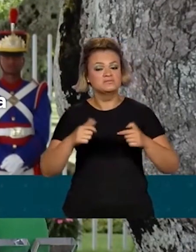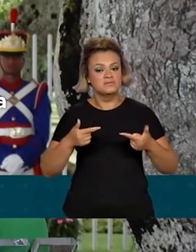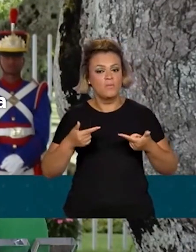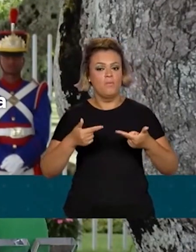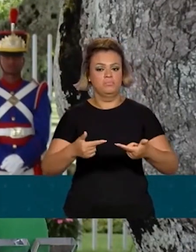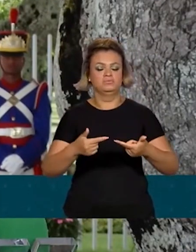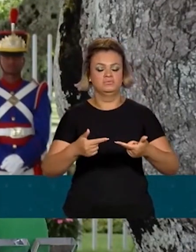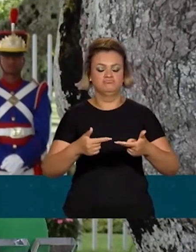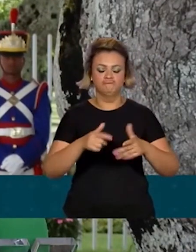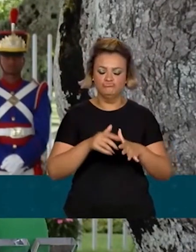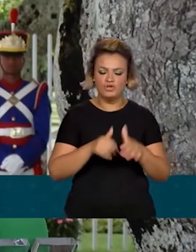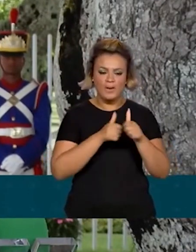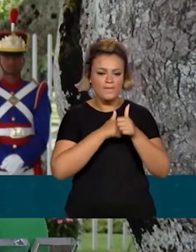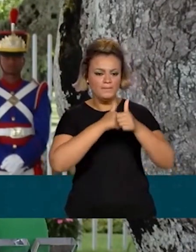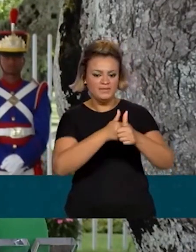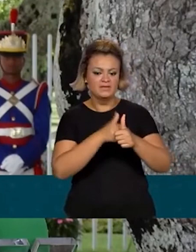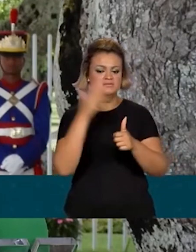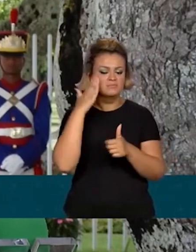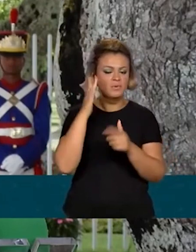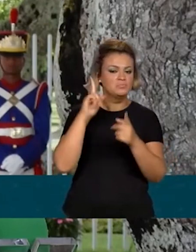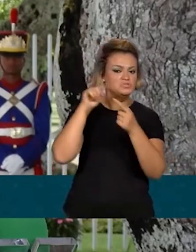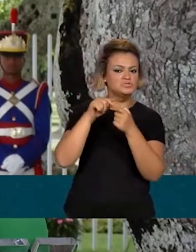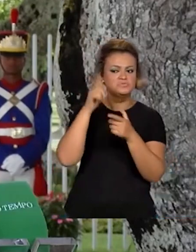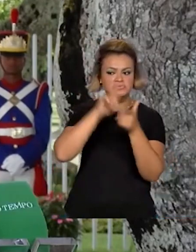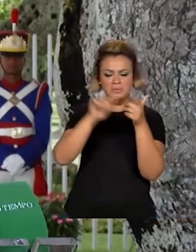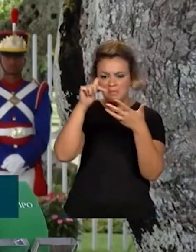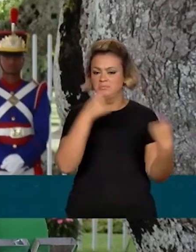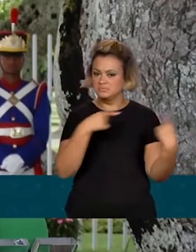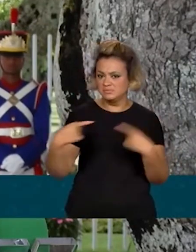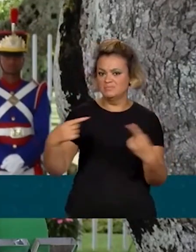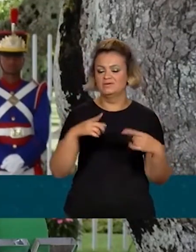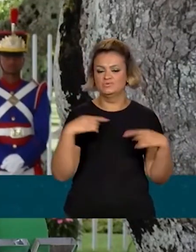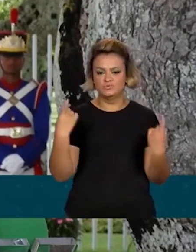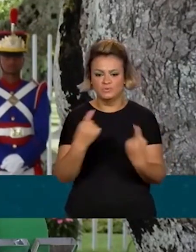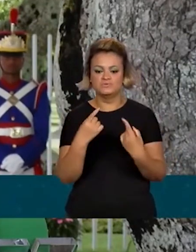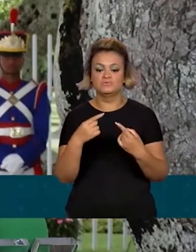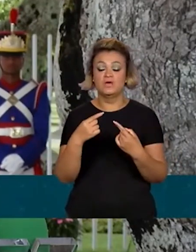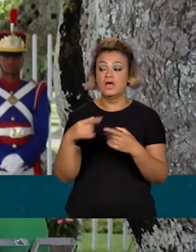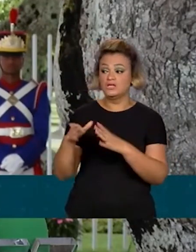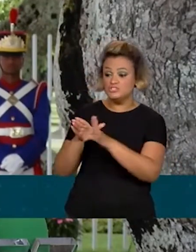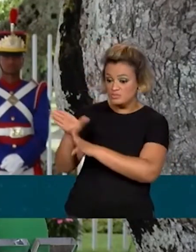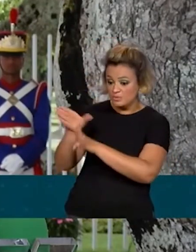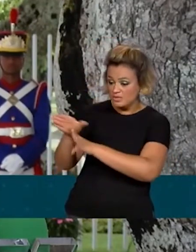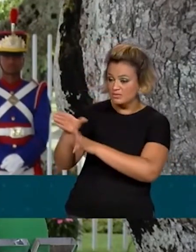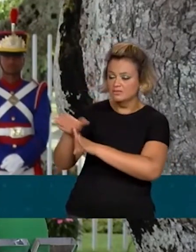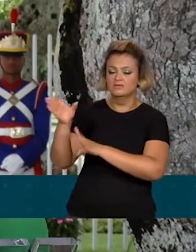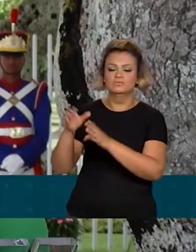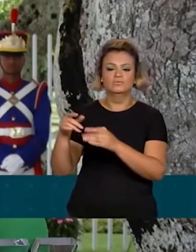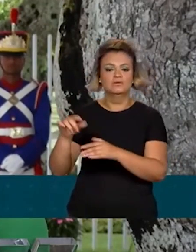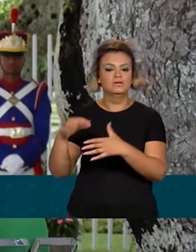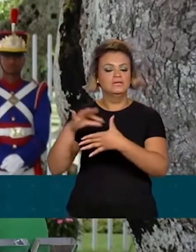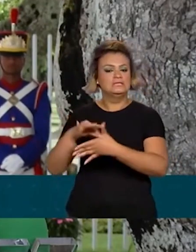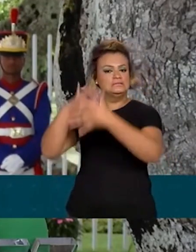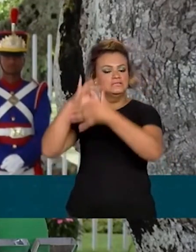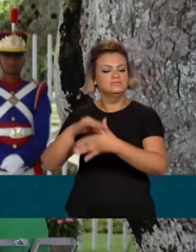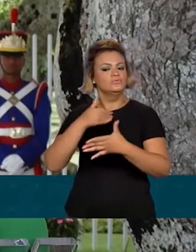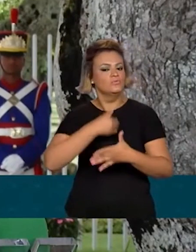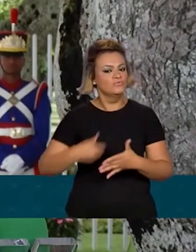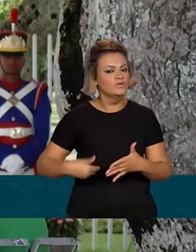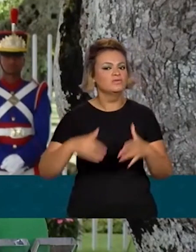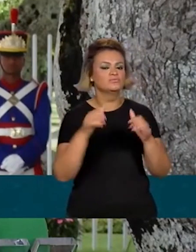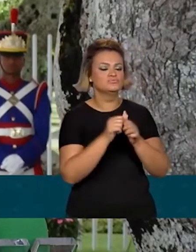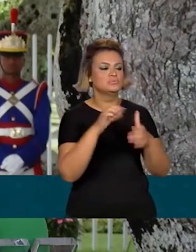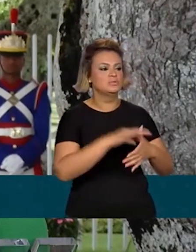ativa de acompanhar esses objetivos estão sendo cumpridos ou não nós estamos orientando os líderes do governo estamos discutidos